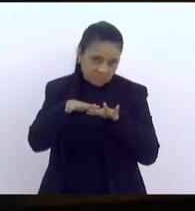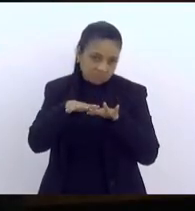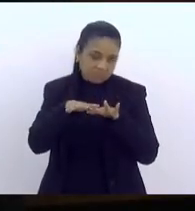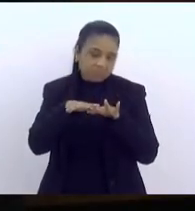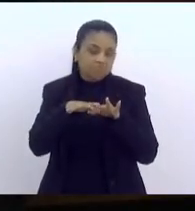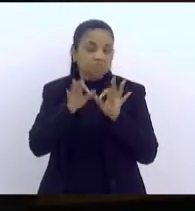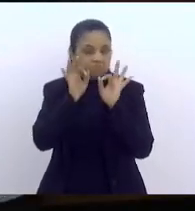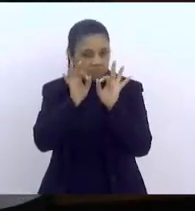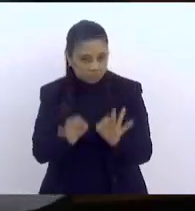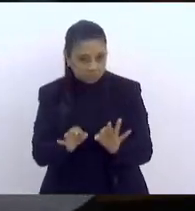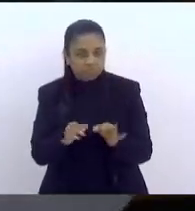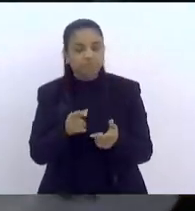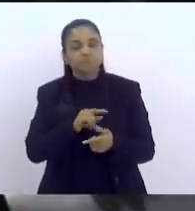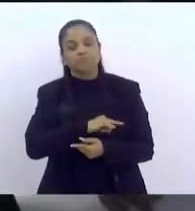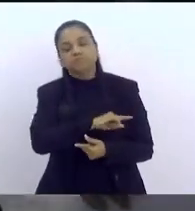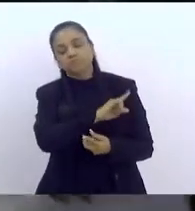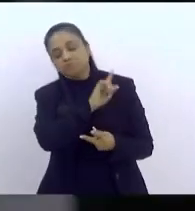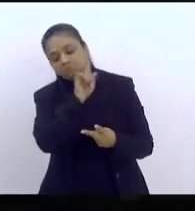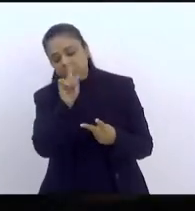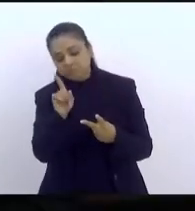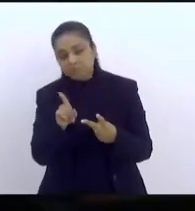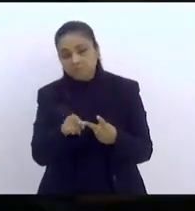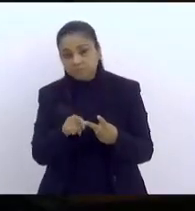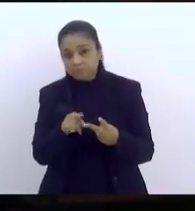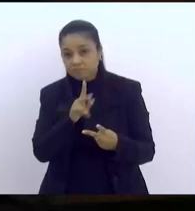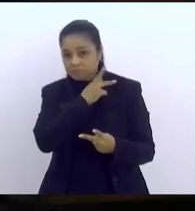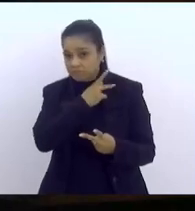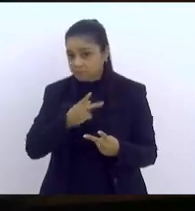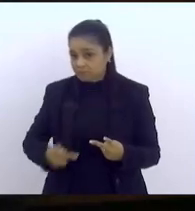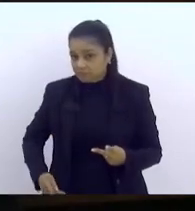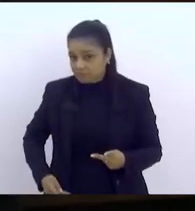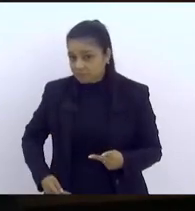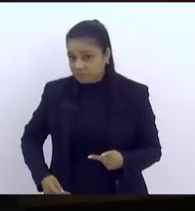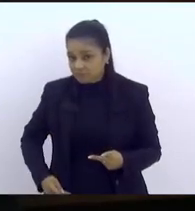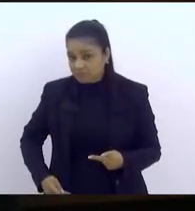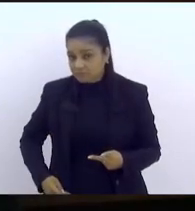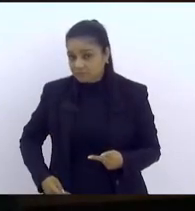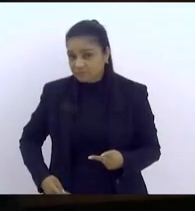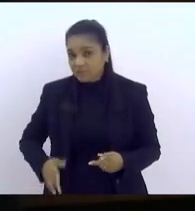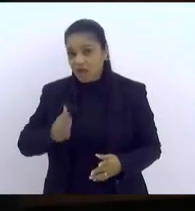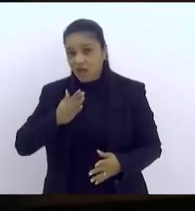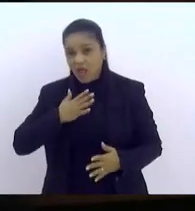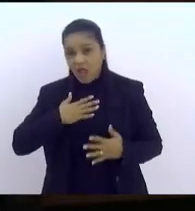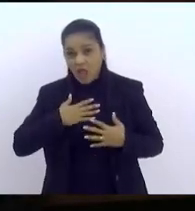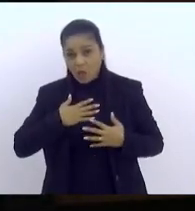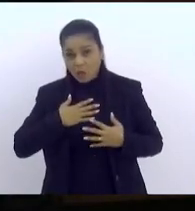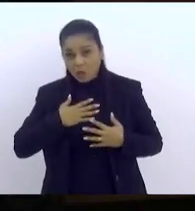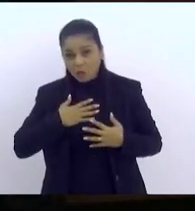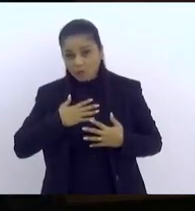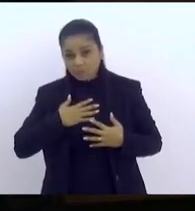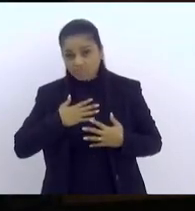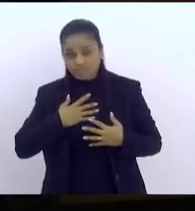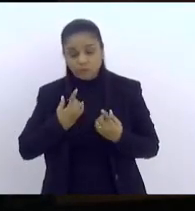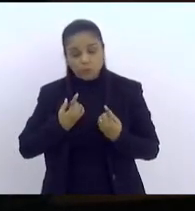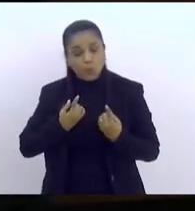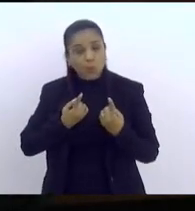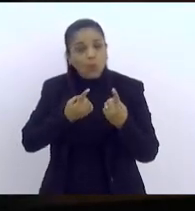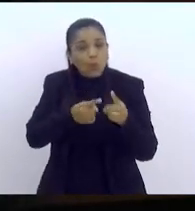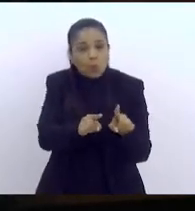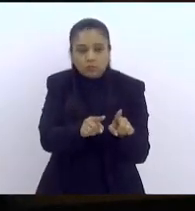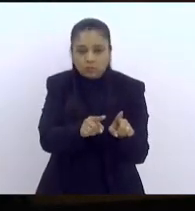estará. Primeiro ponto. Senhor presidente, eu sou absolutamente